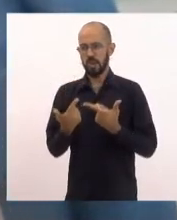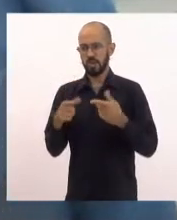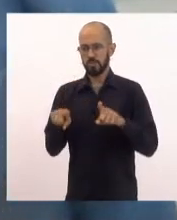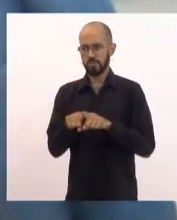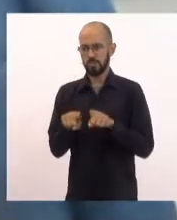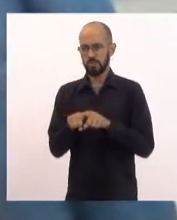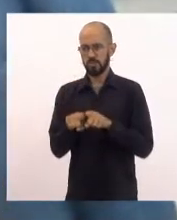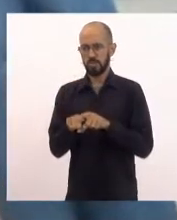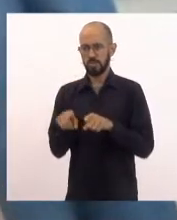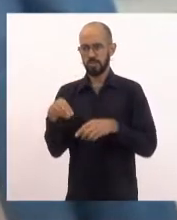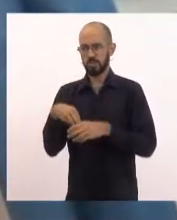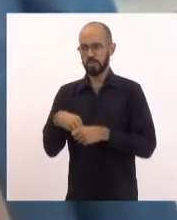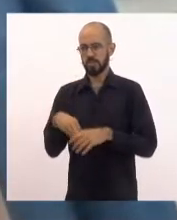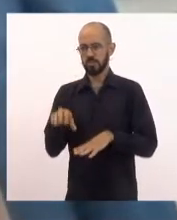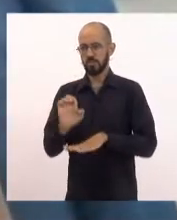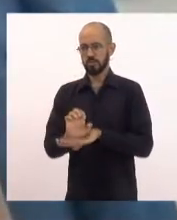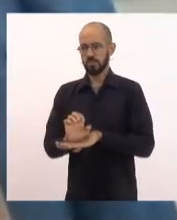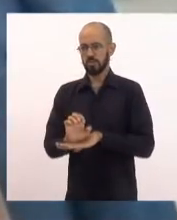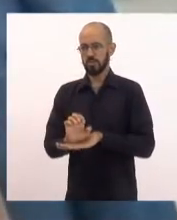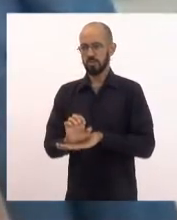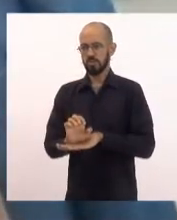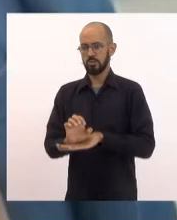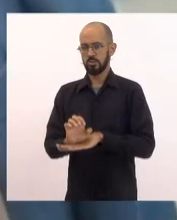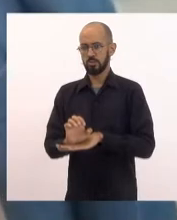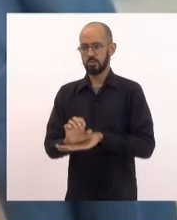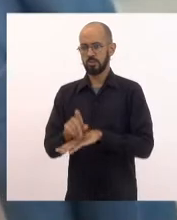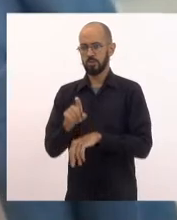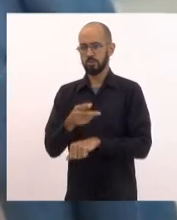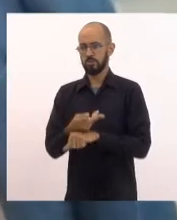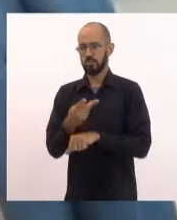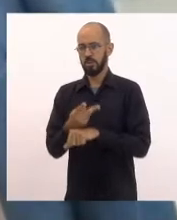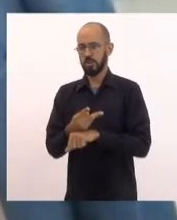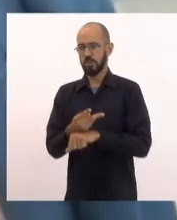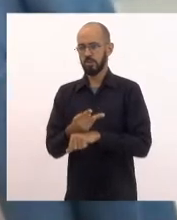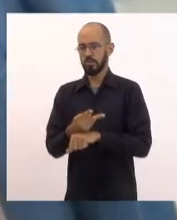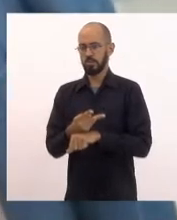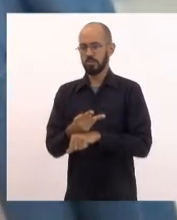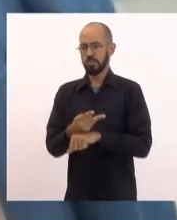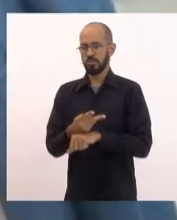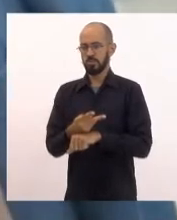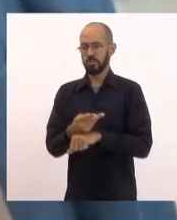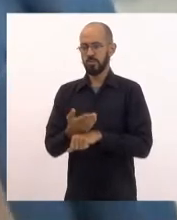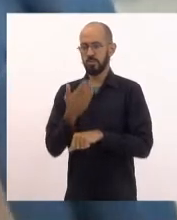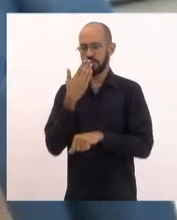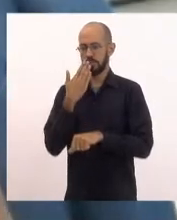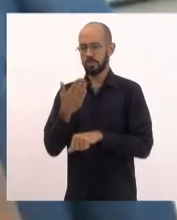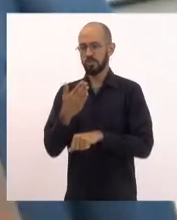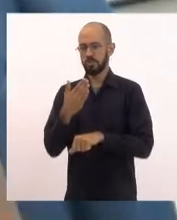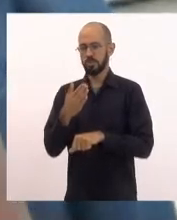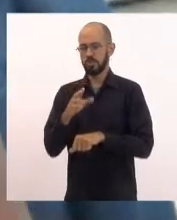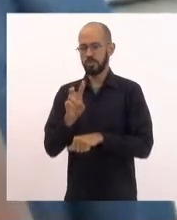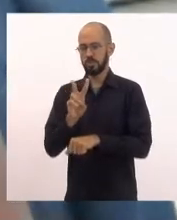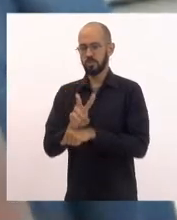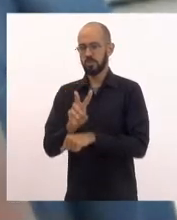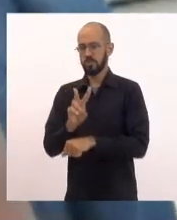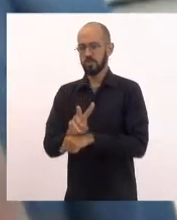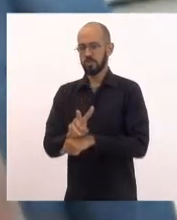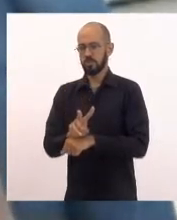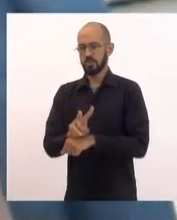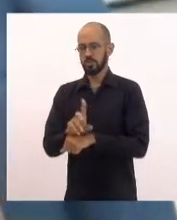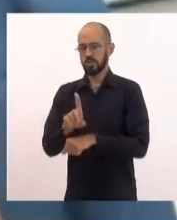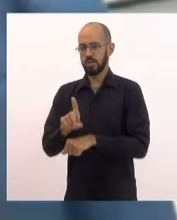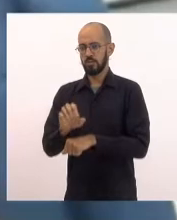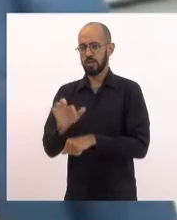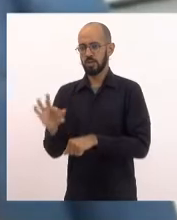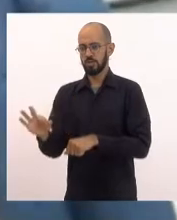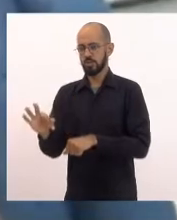do Estado, ter um prêmio que referencia defensores e defensoras de direitos humanos.